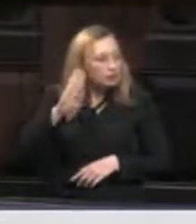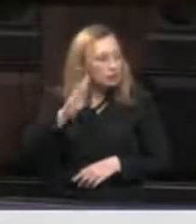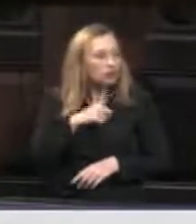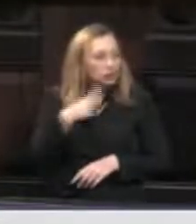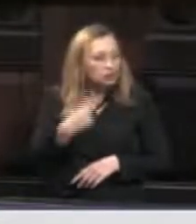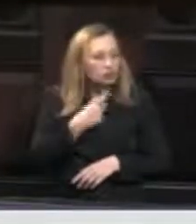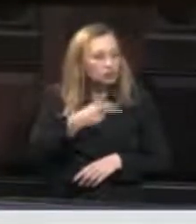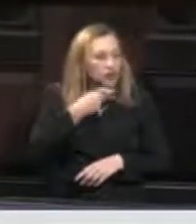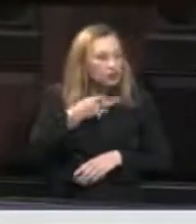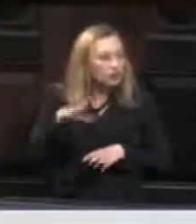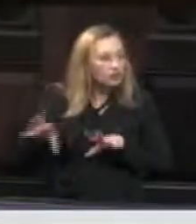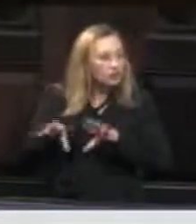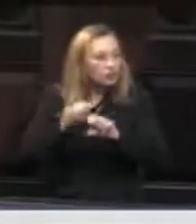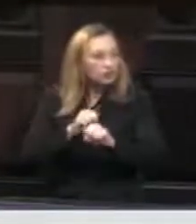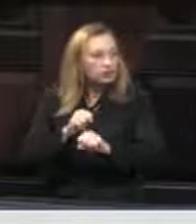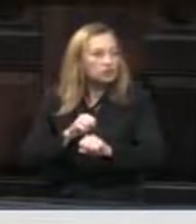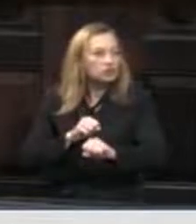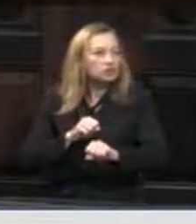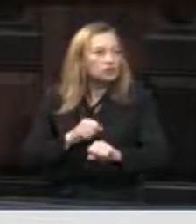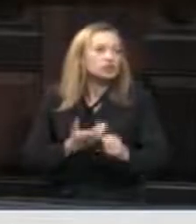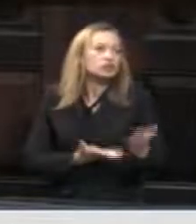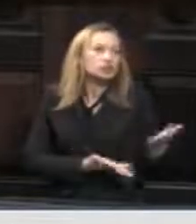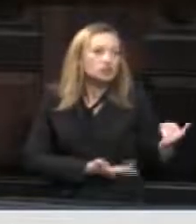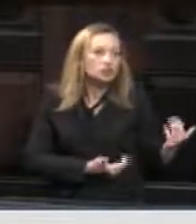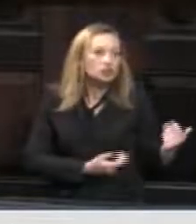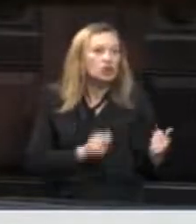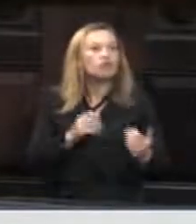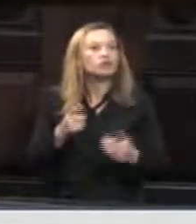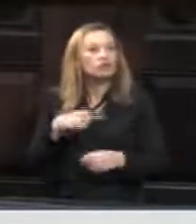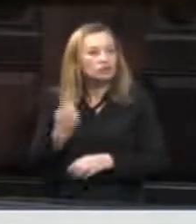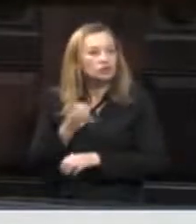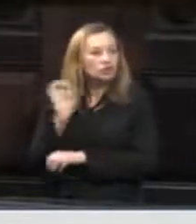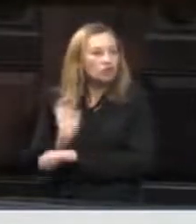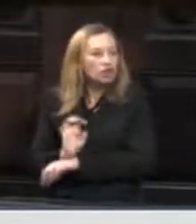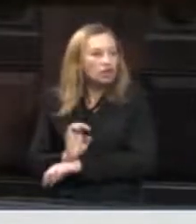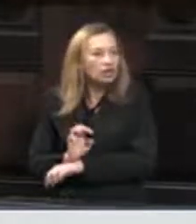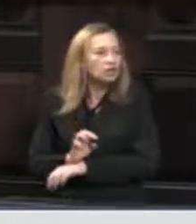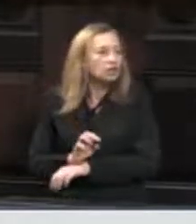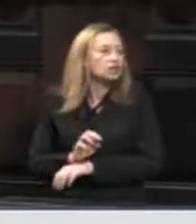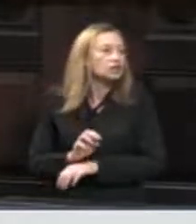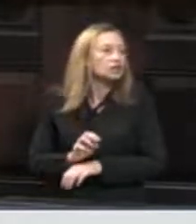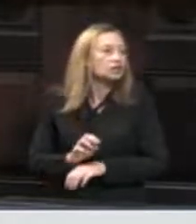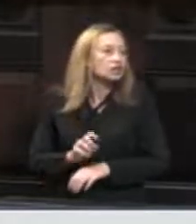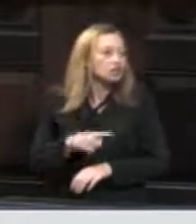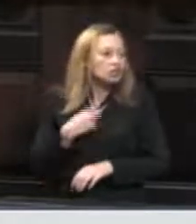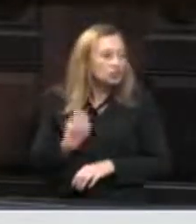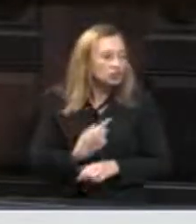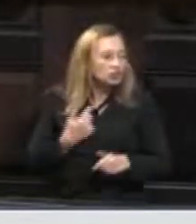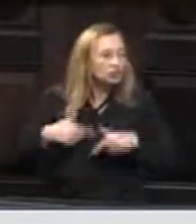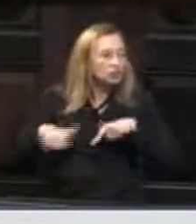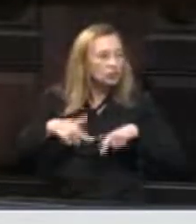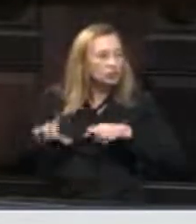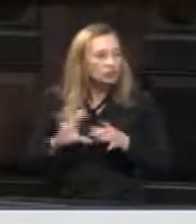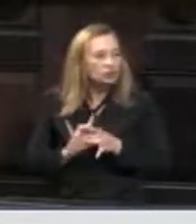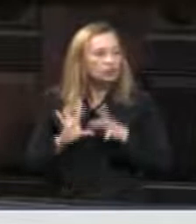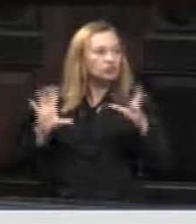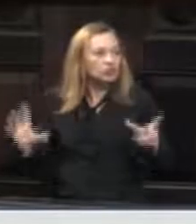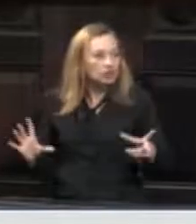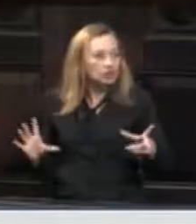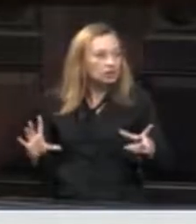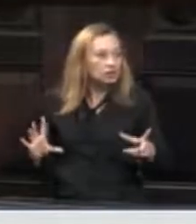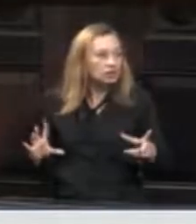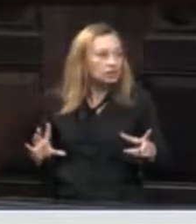a formação dos jovens do nosso Estado. É primordial que a gente batalhe por uma democracia que